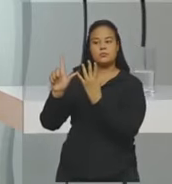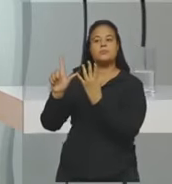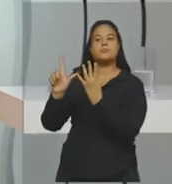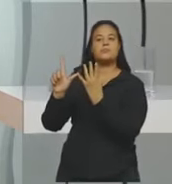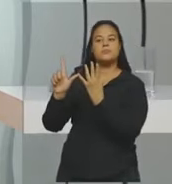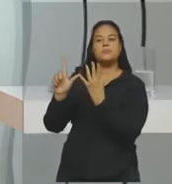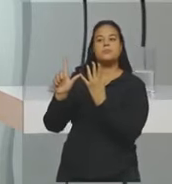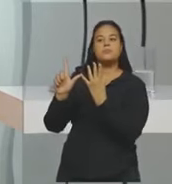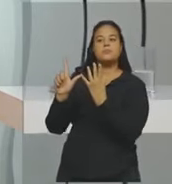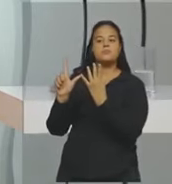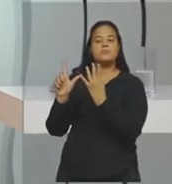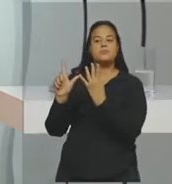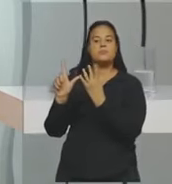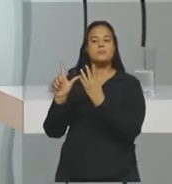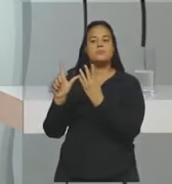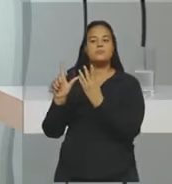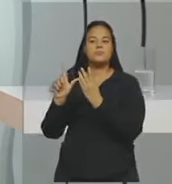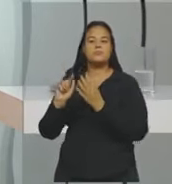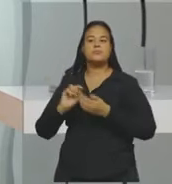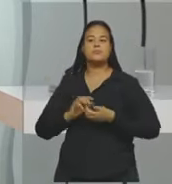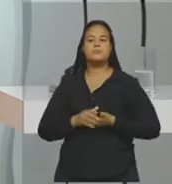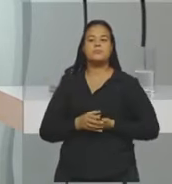chave K,